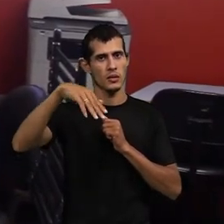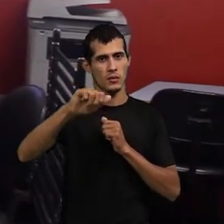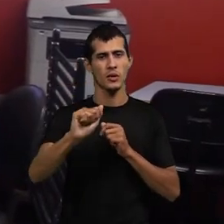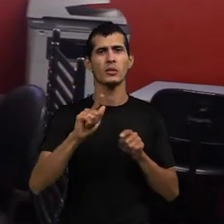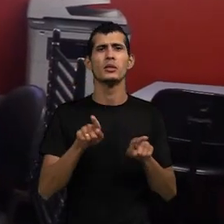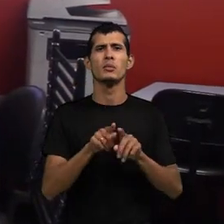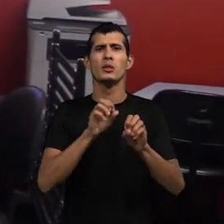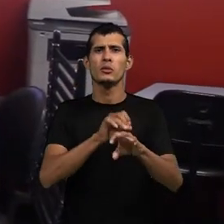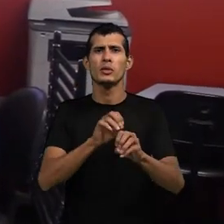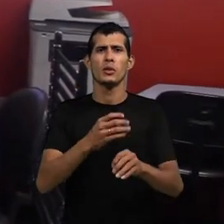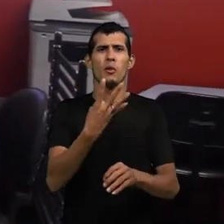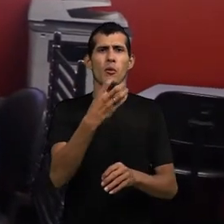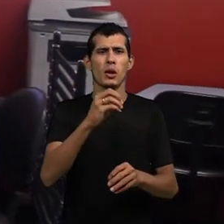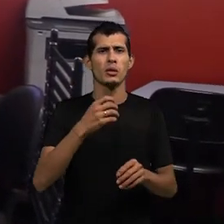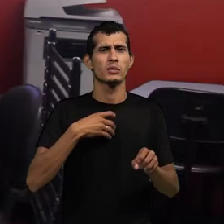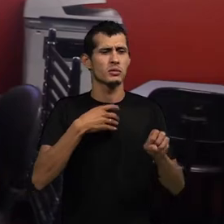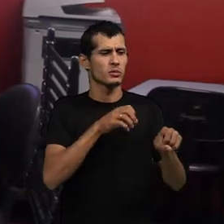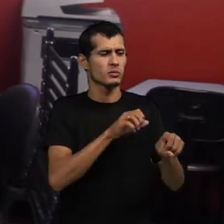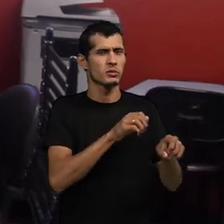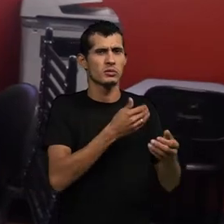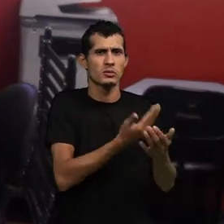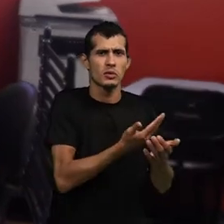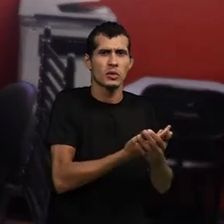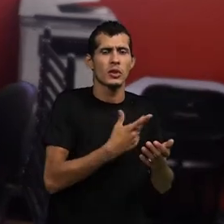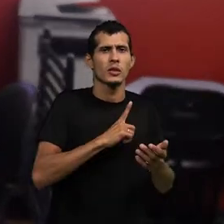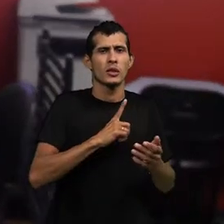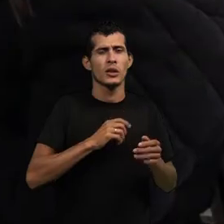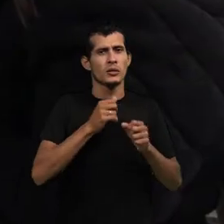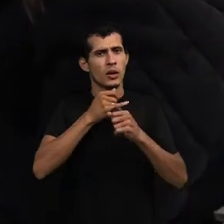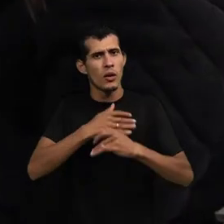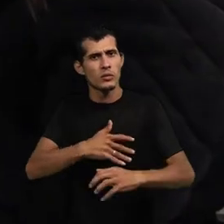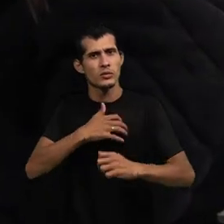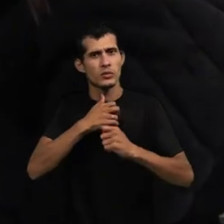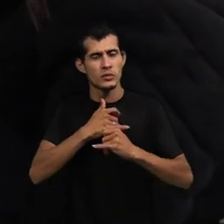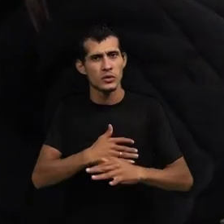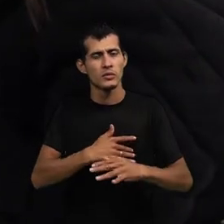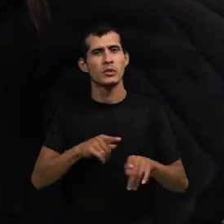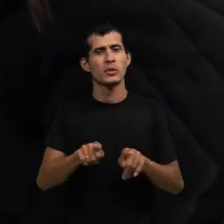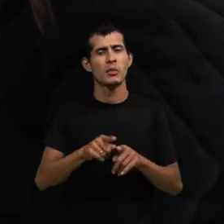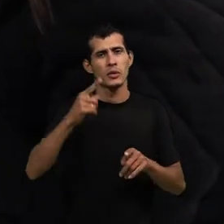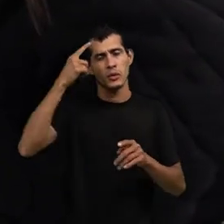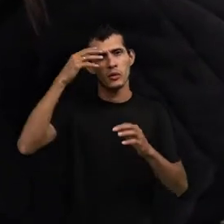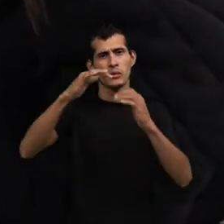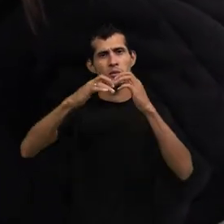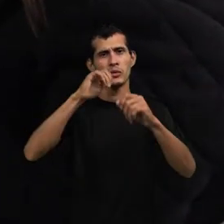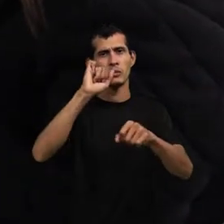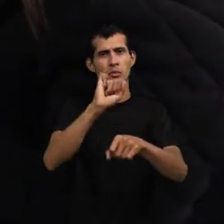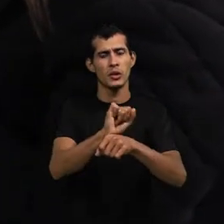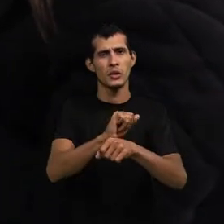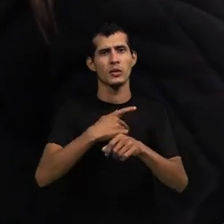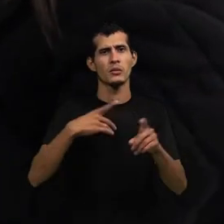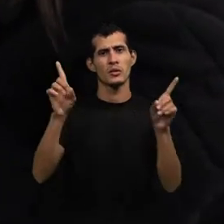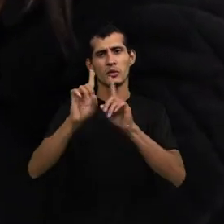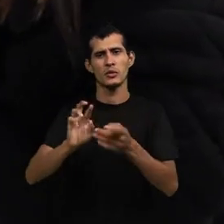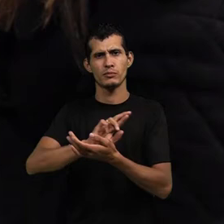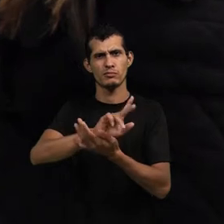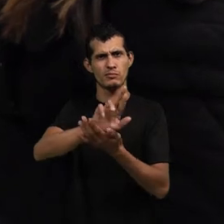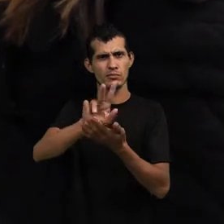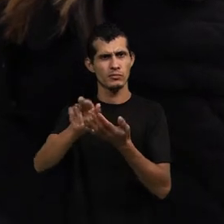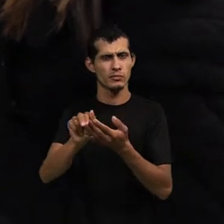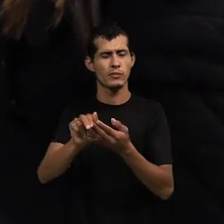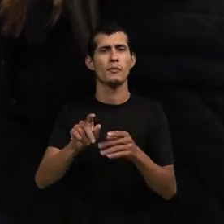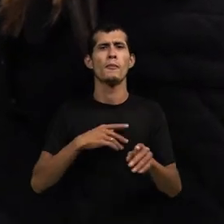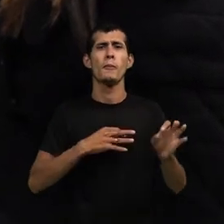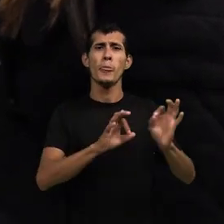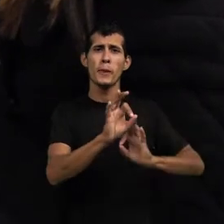social, atende 40 estudantes, que possuem transtorno do espectro do autismo, paralisia cerebral e deficiência múltipla. Um